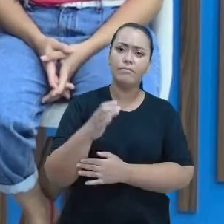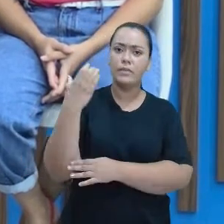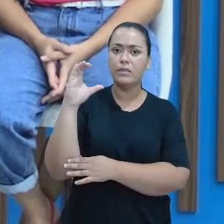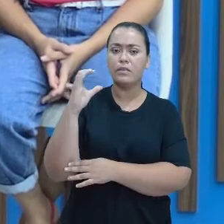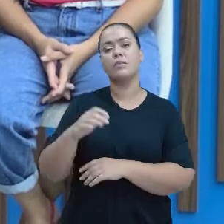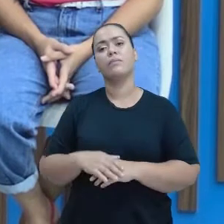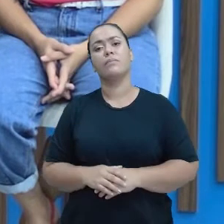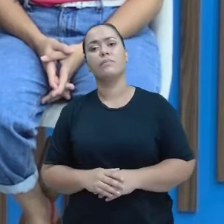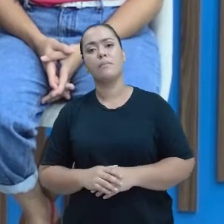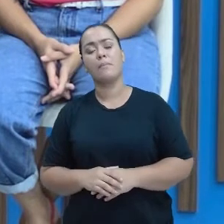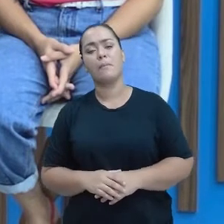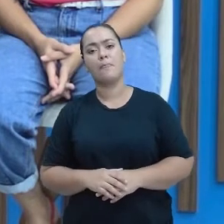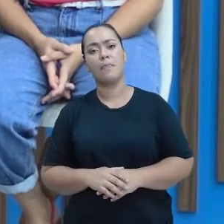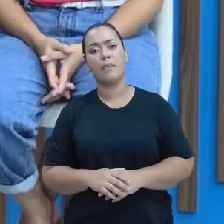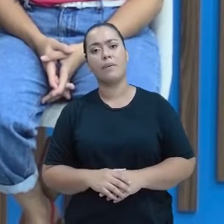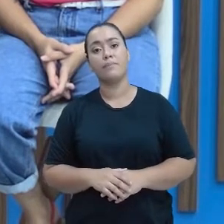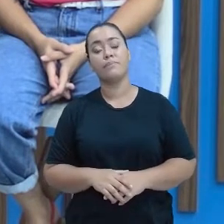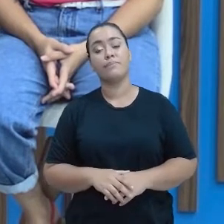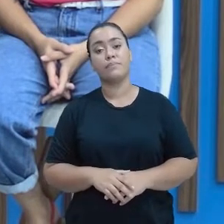racismo